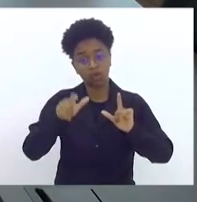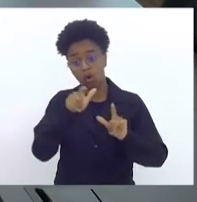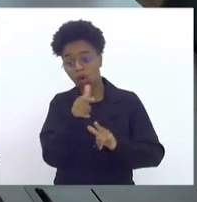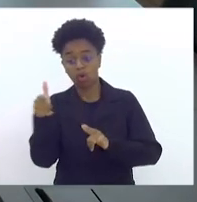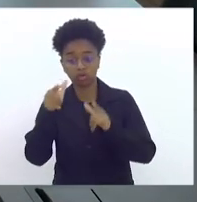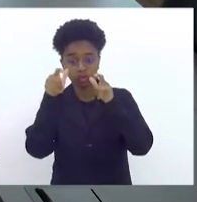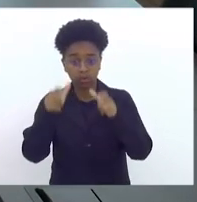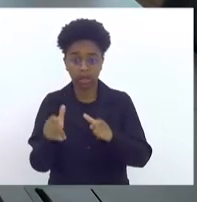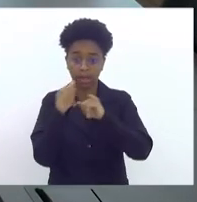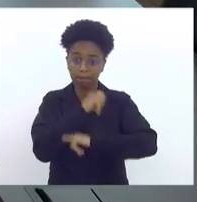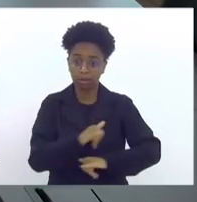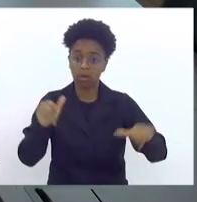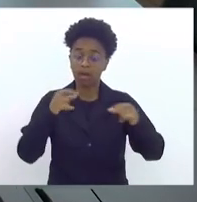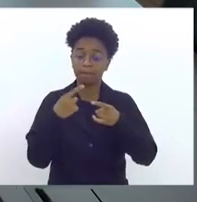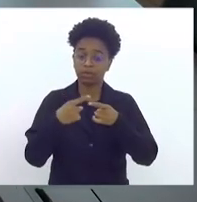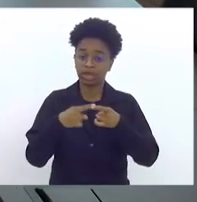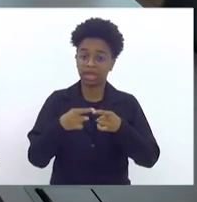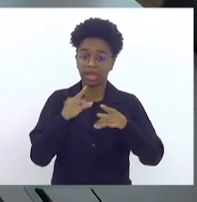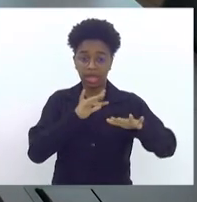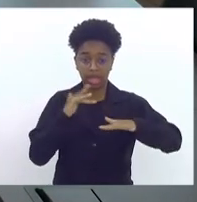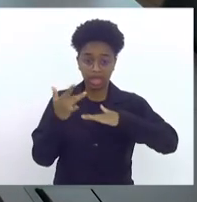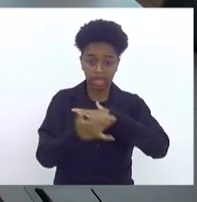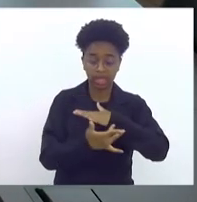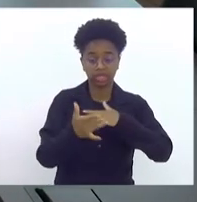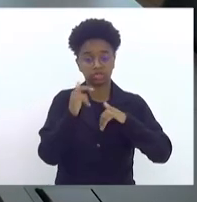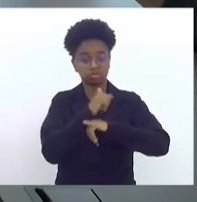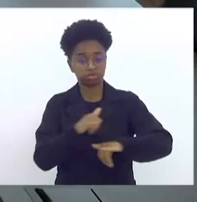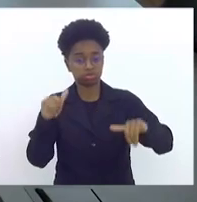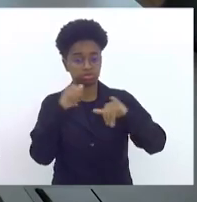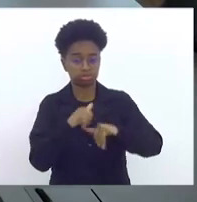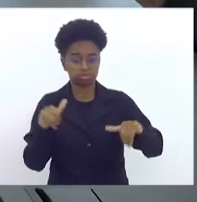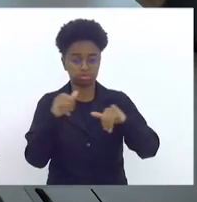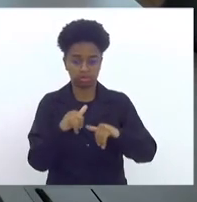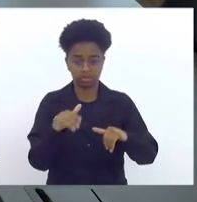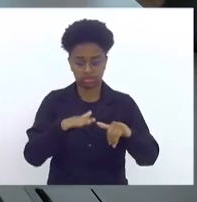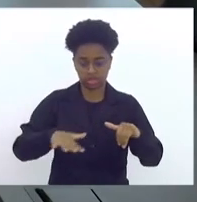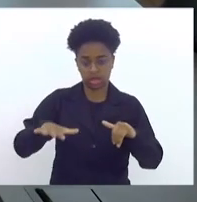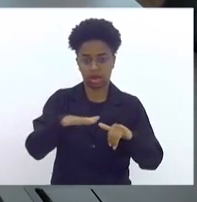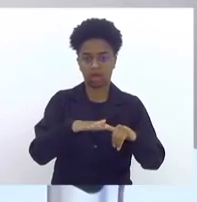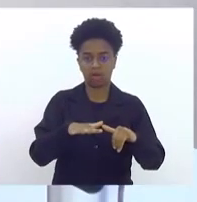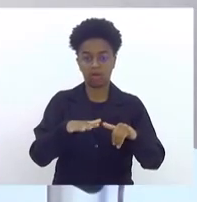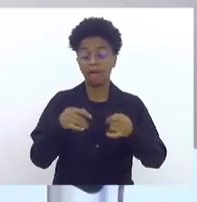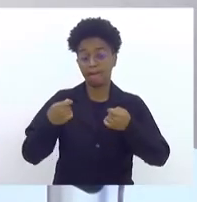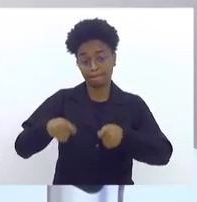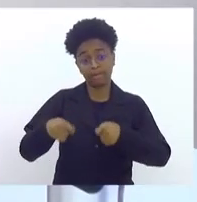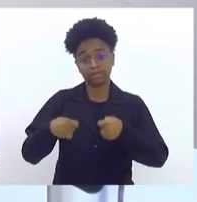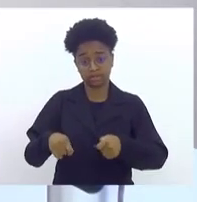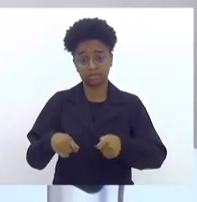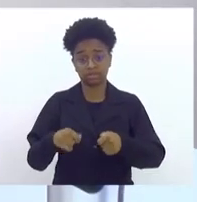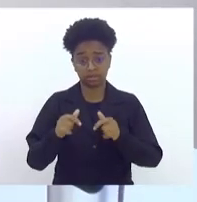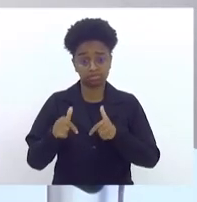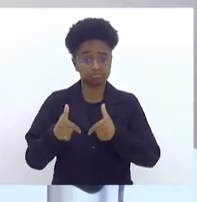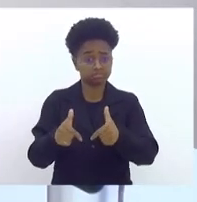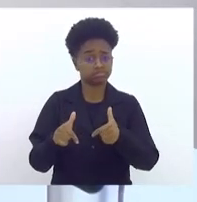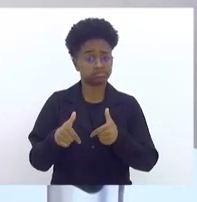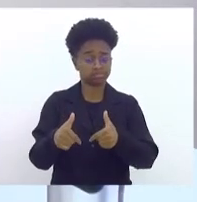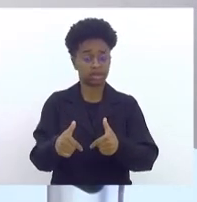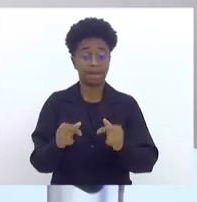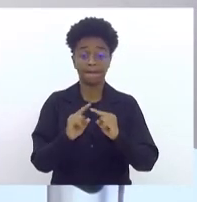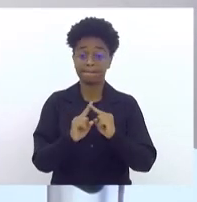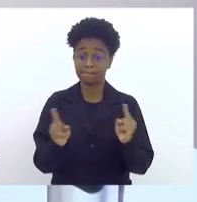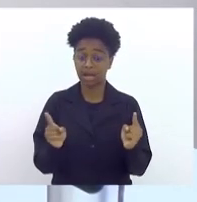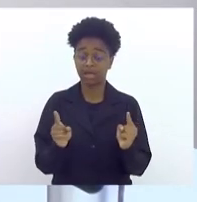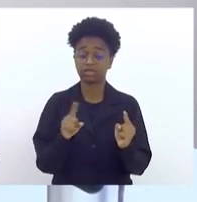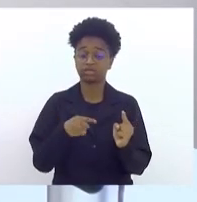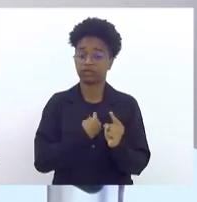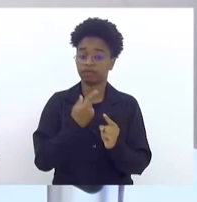as redes as redes de de mídia no sentido Total precisam ser feito intensificado mas quando